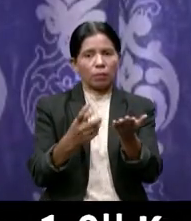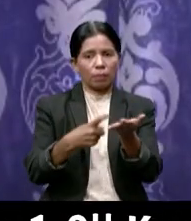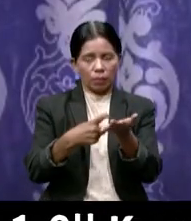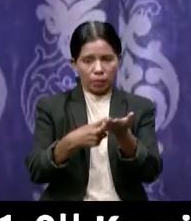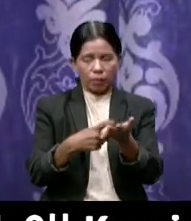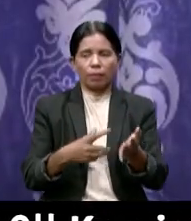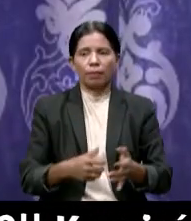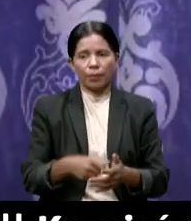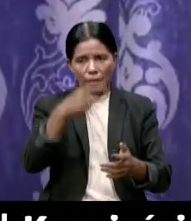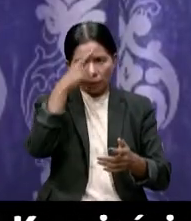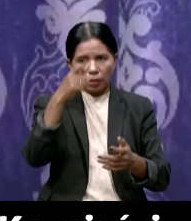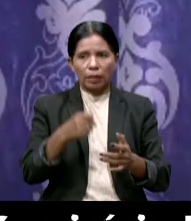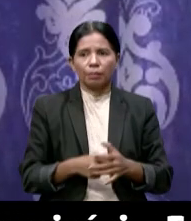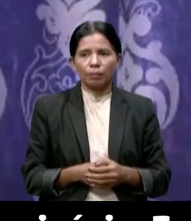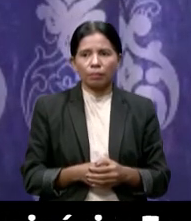nem,